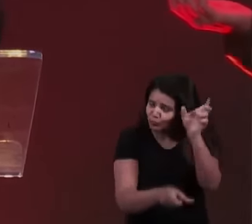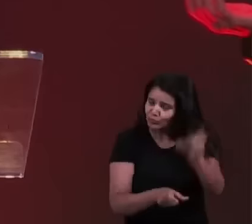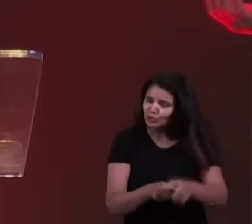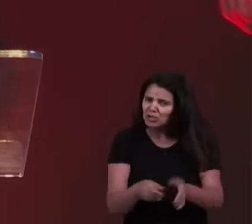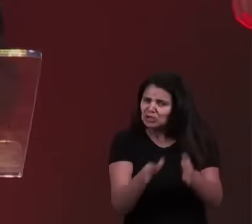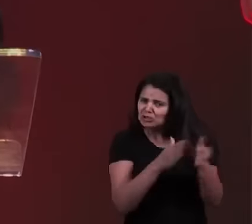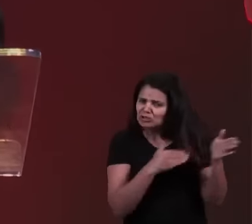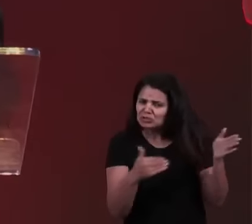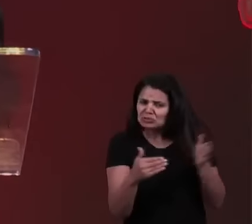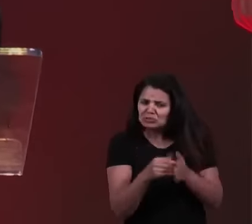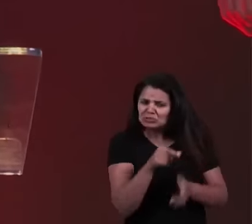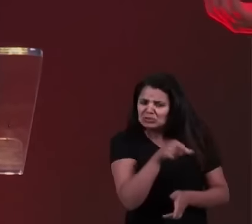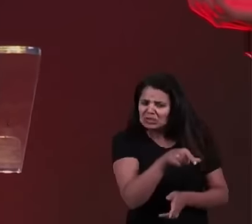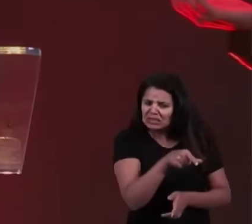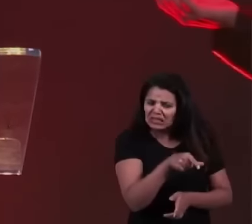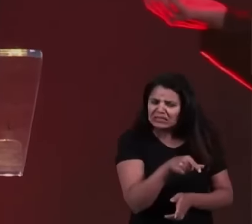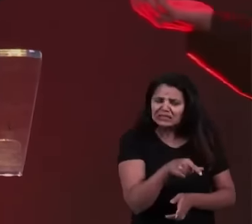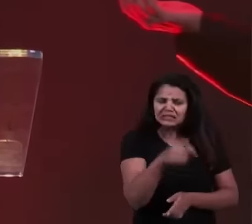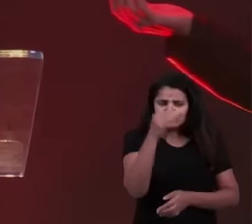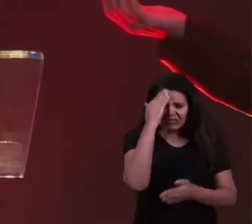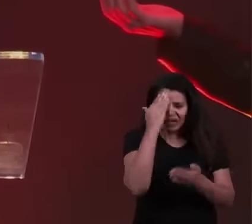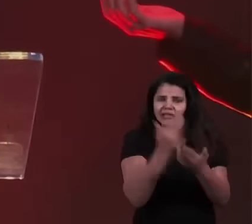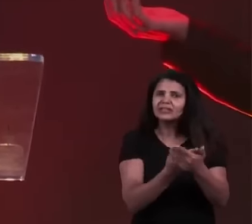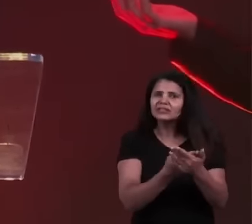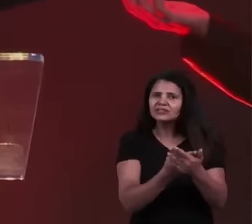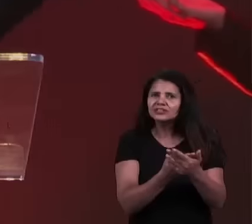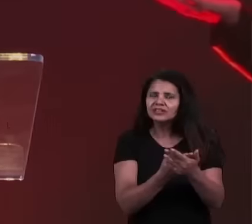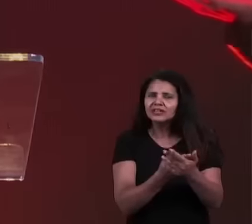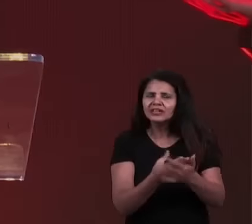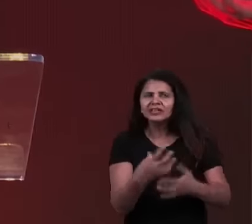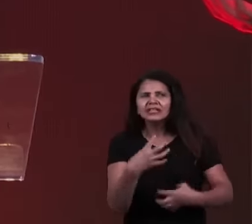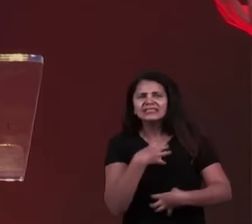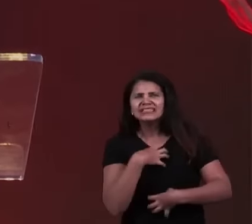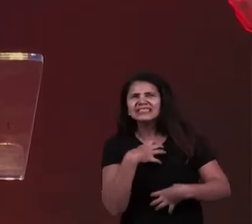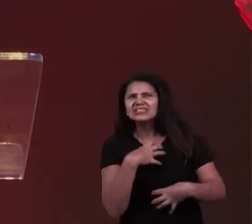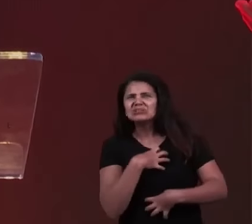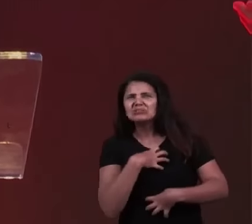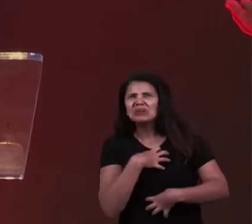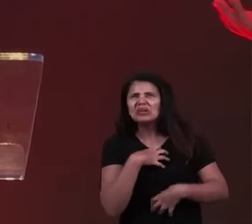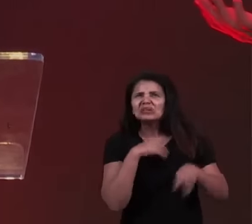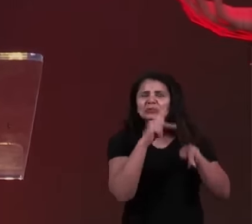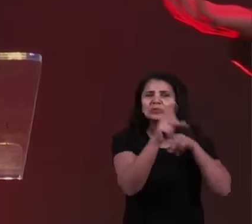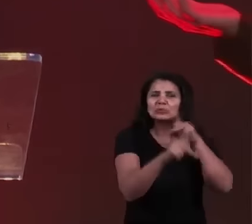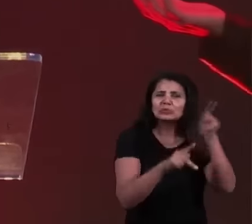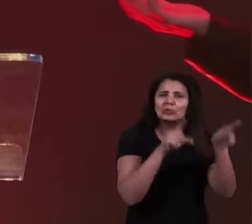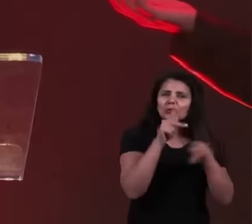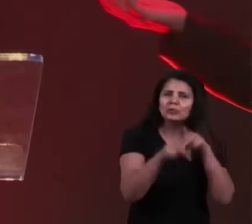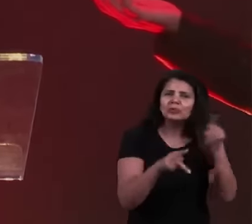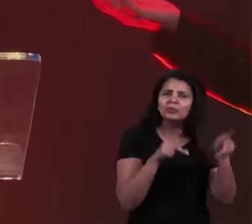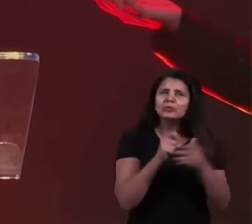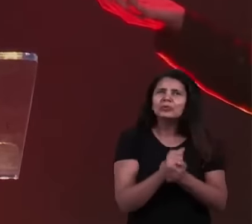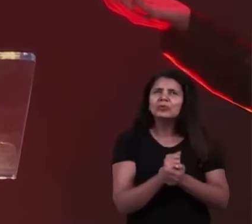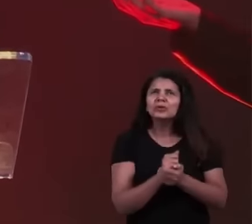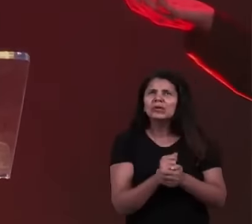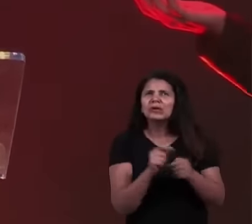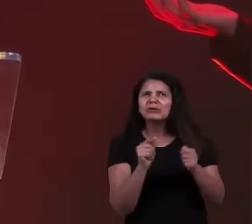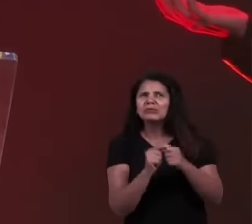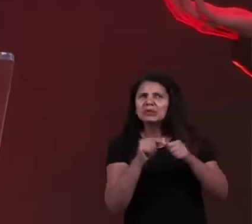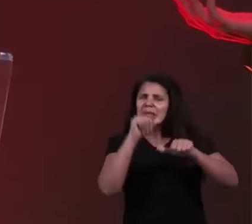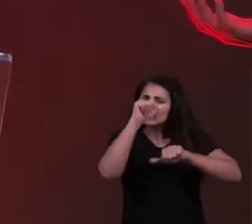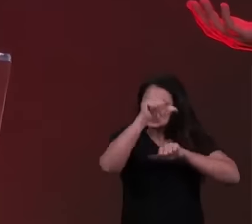que elas acreditavam. O sentimento das massas fazia com que o relógio